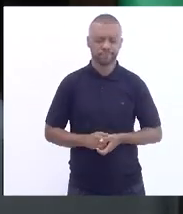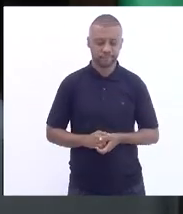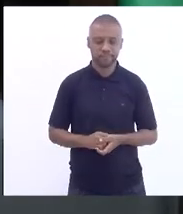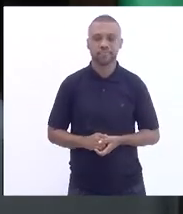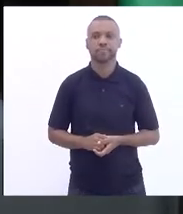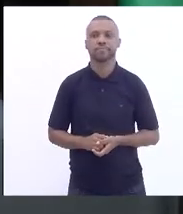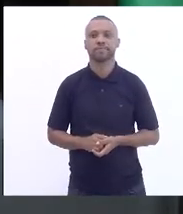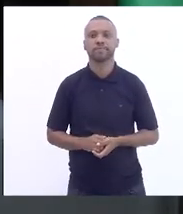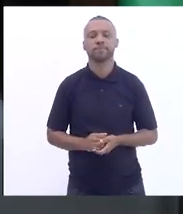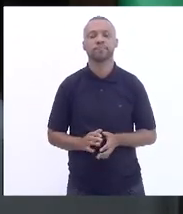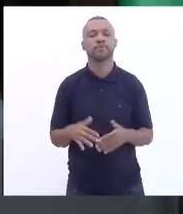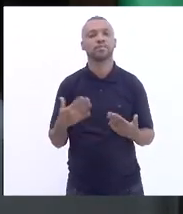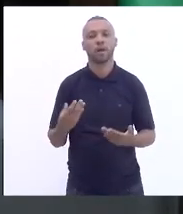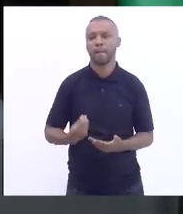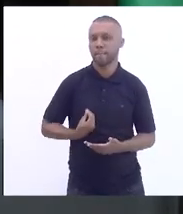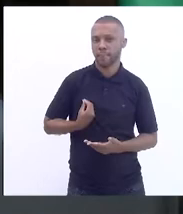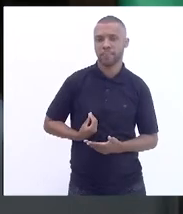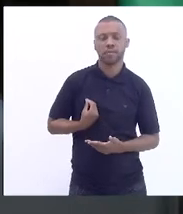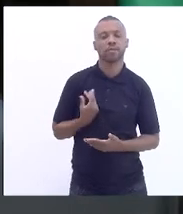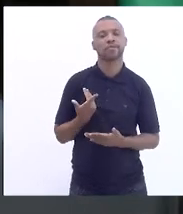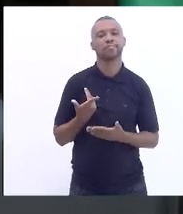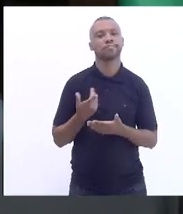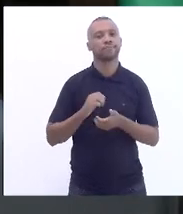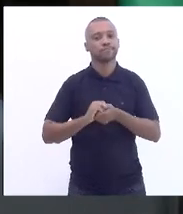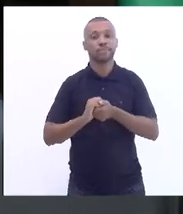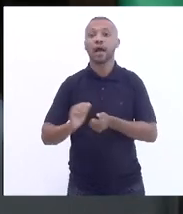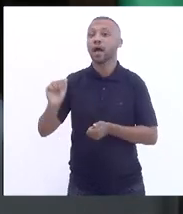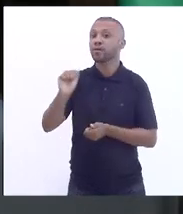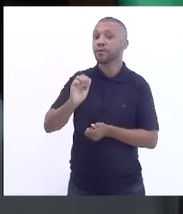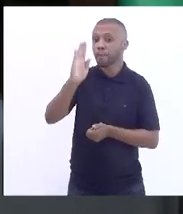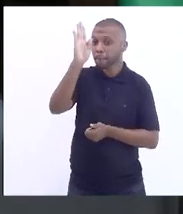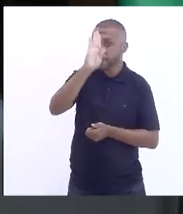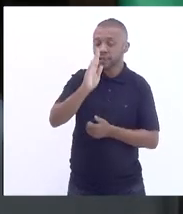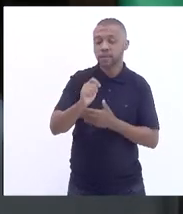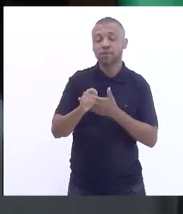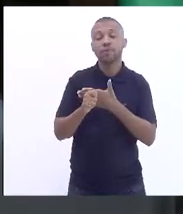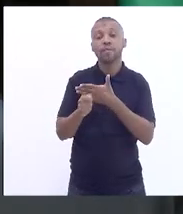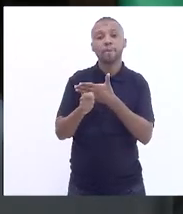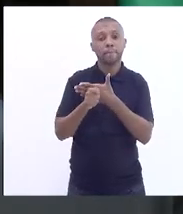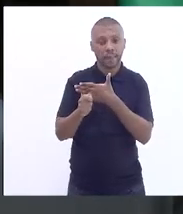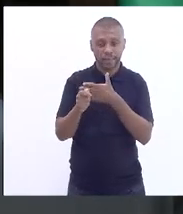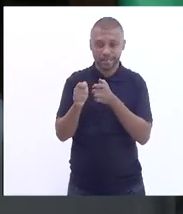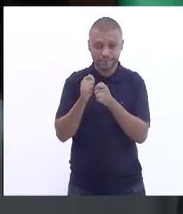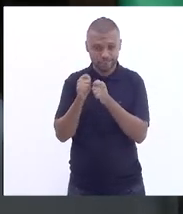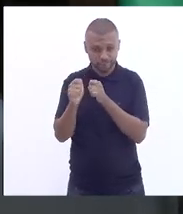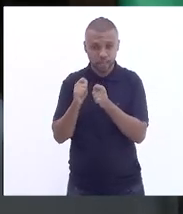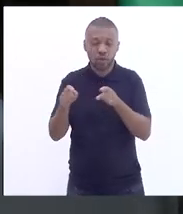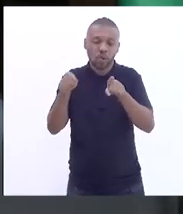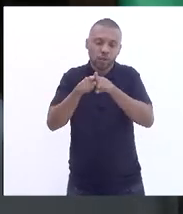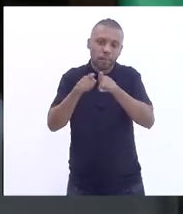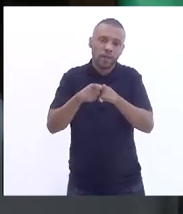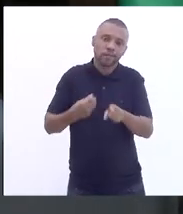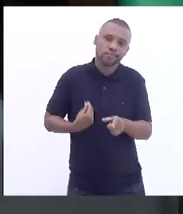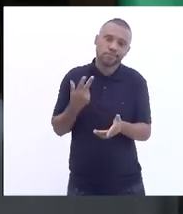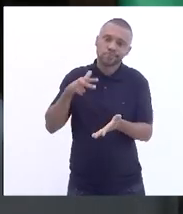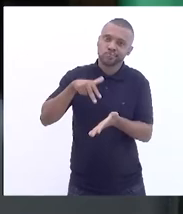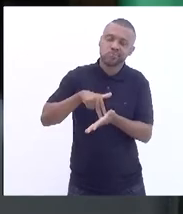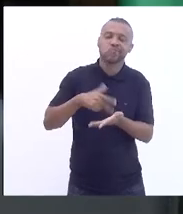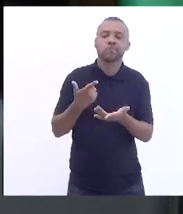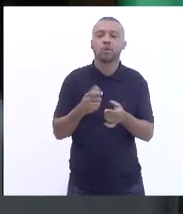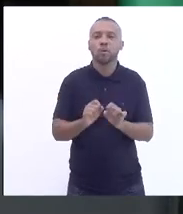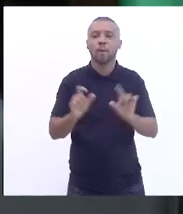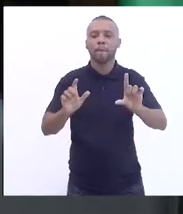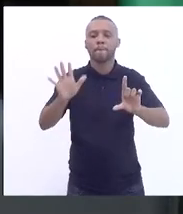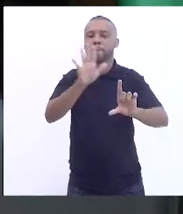Bob a presença aqui em novidade aí da Associação Brasileira de imprensa e na verdade está bem estou aqui pelo Portal